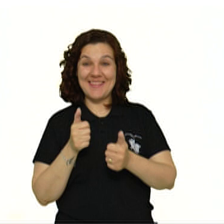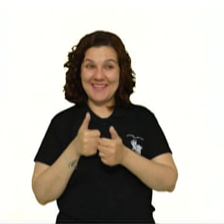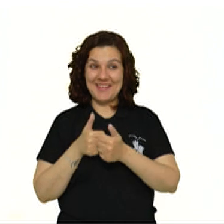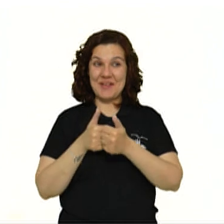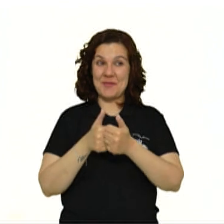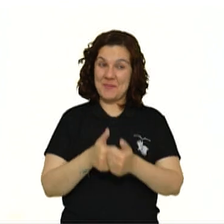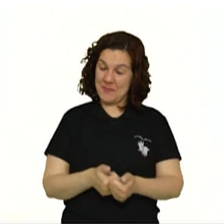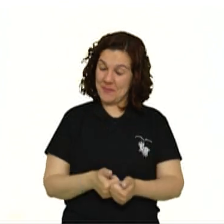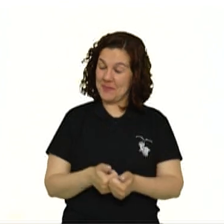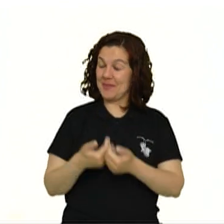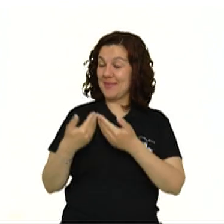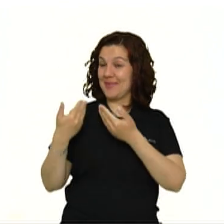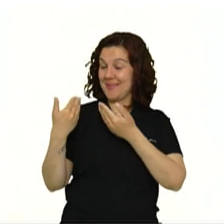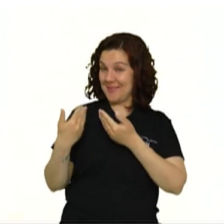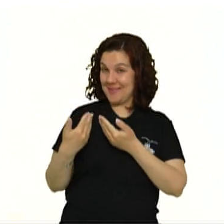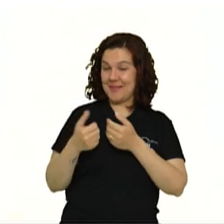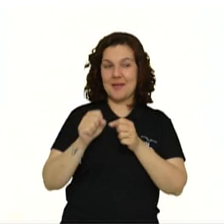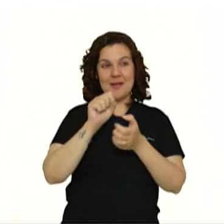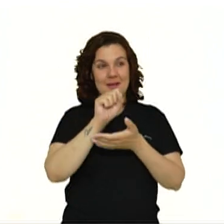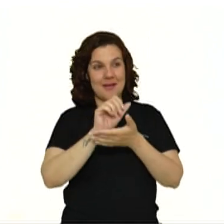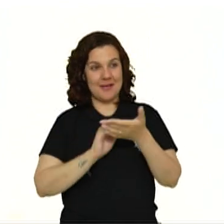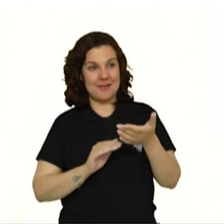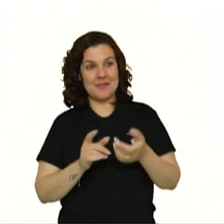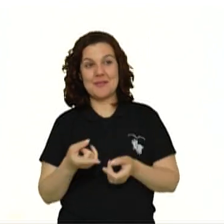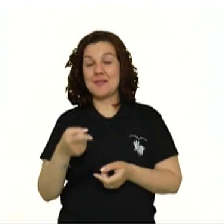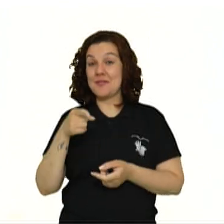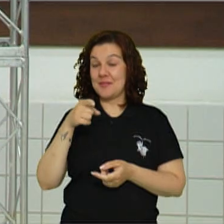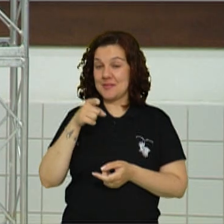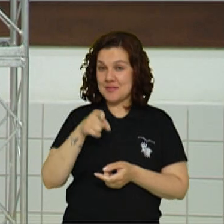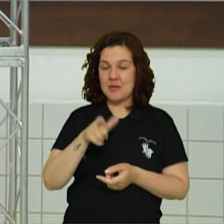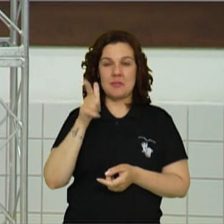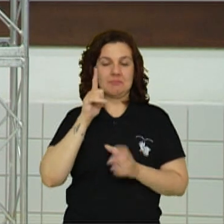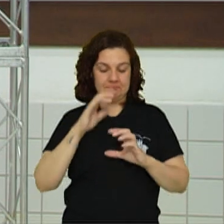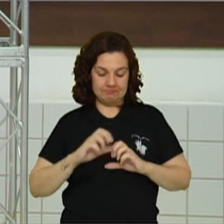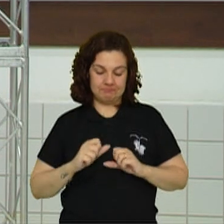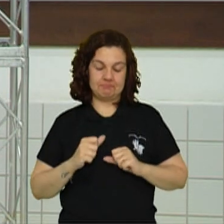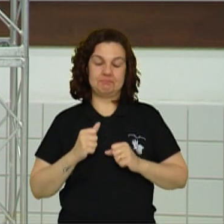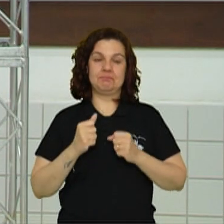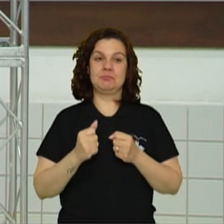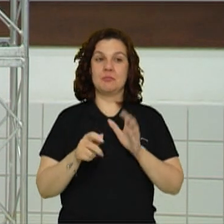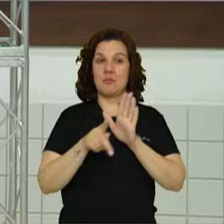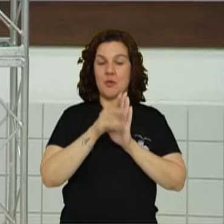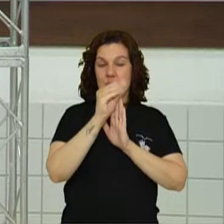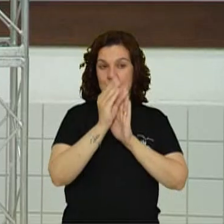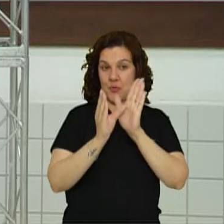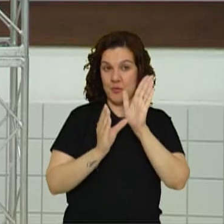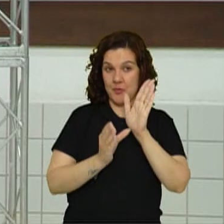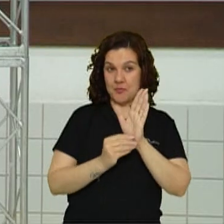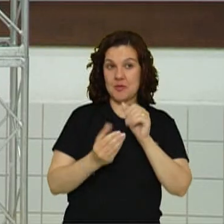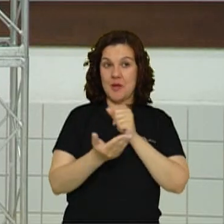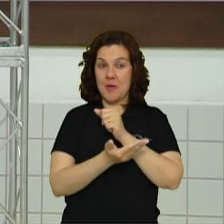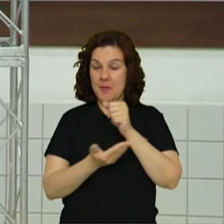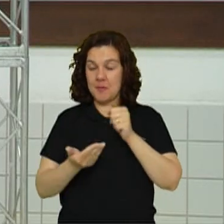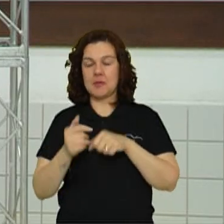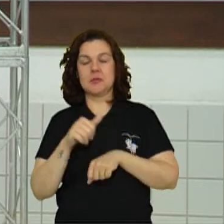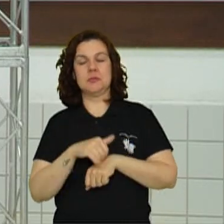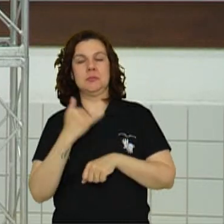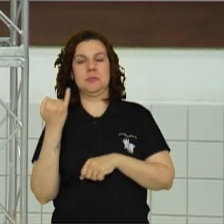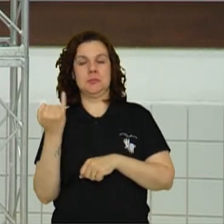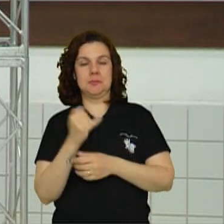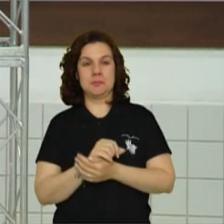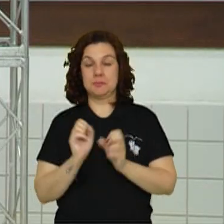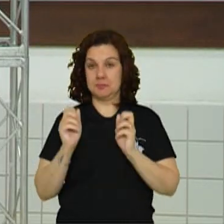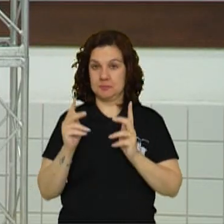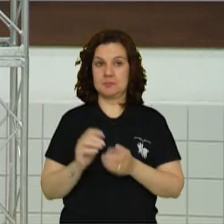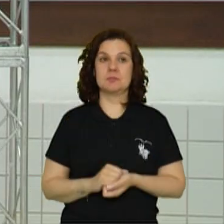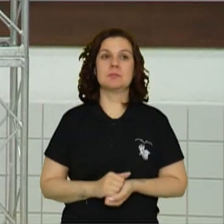Acompanhando bem esse exercício, vocês conseguem reforçar conceitos básicos e isso é muito importante, tá